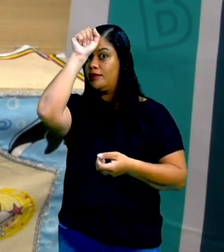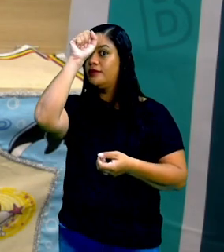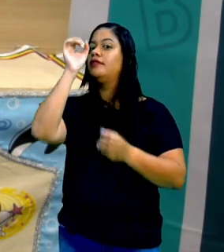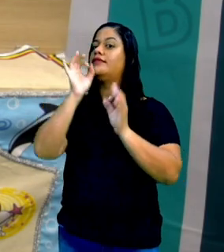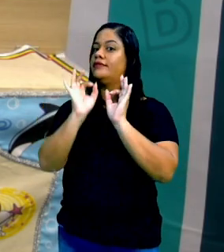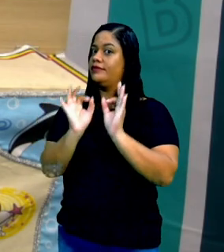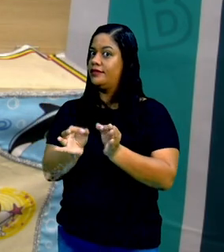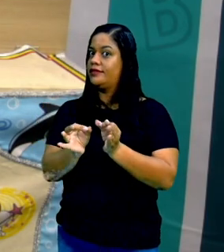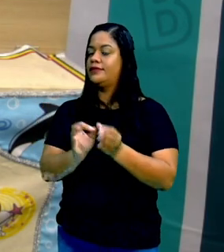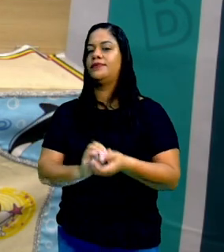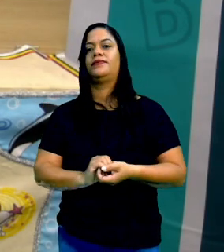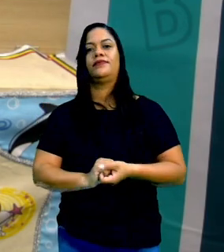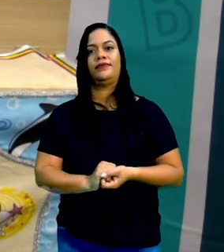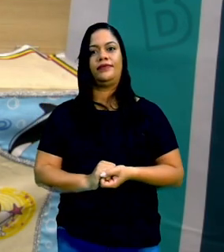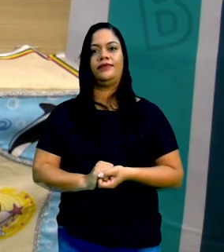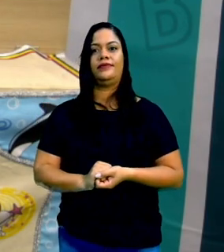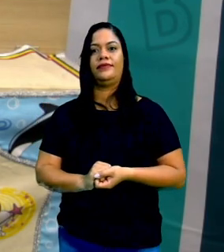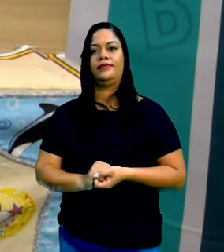tá certo?